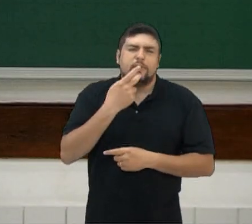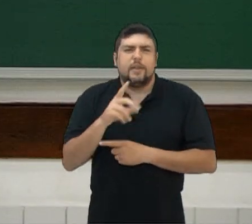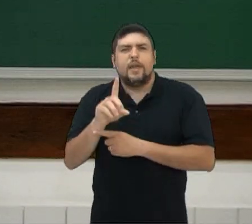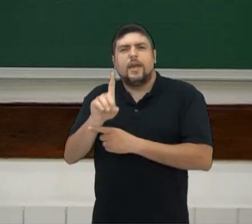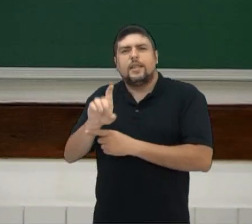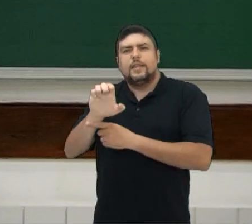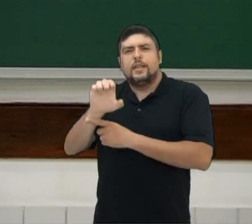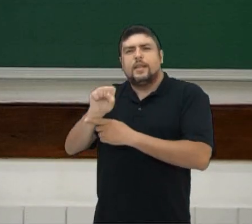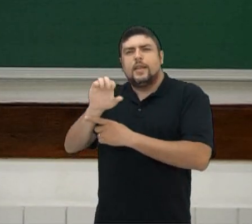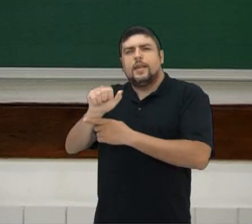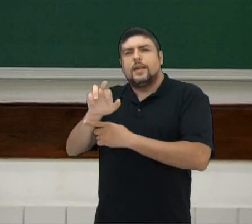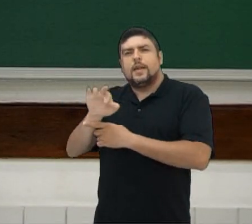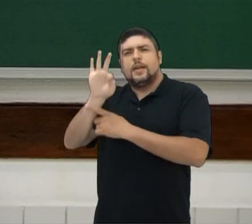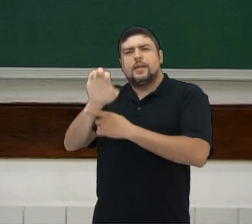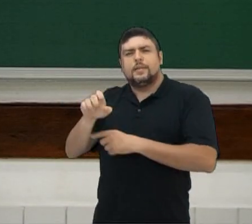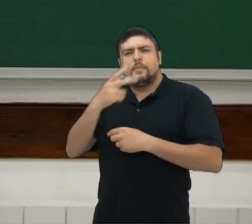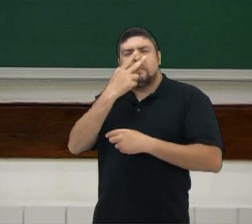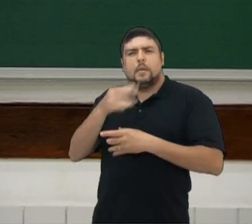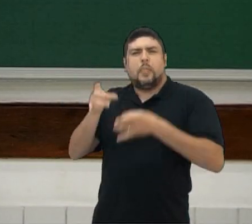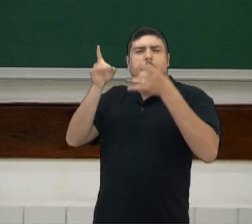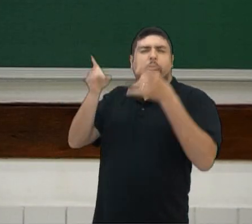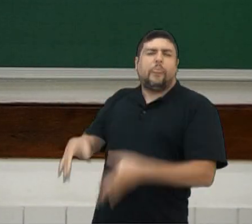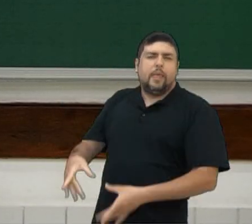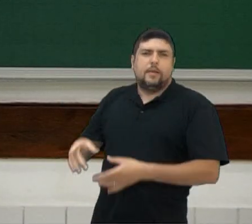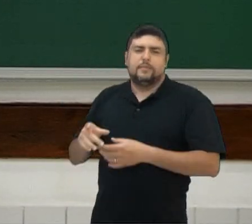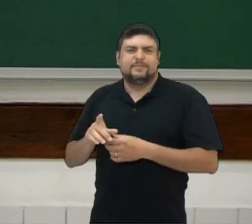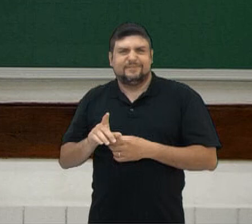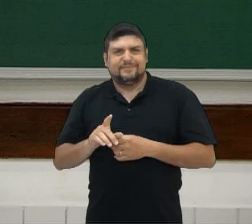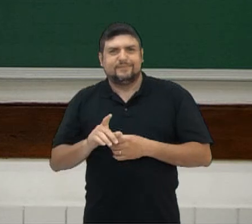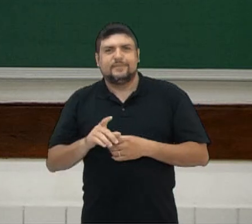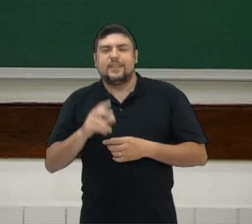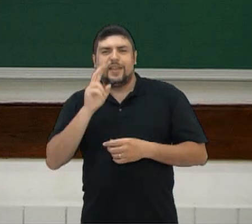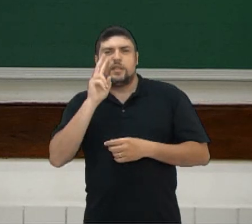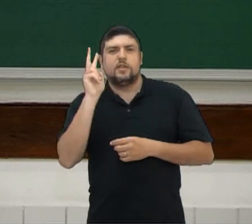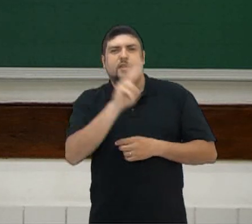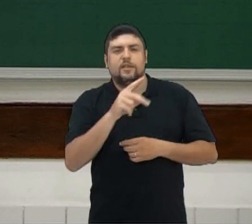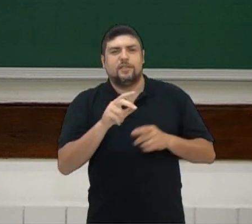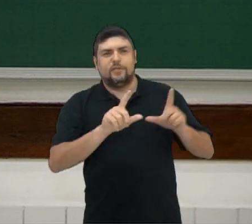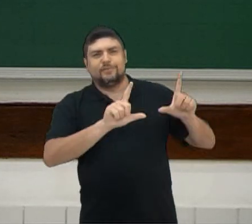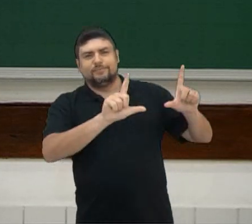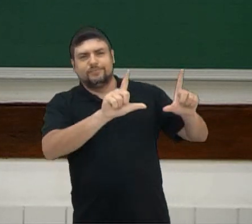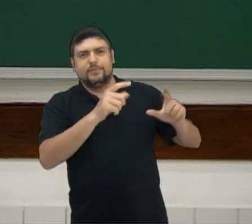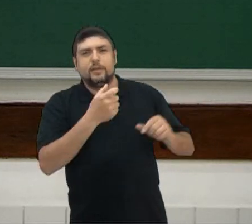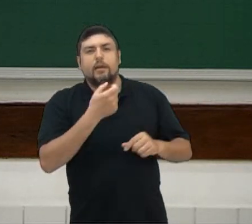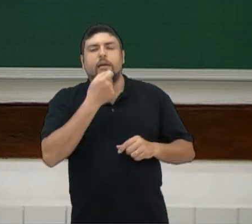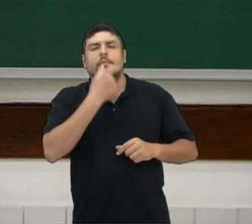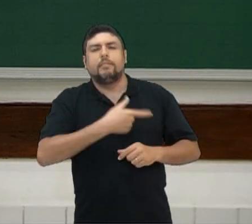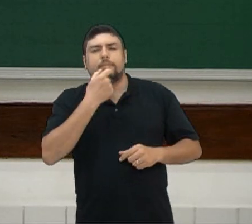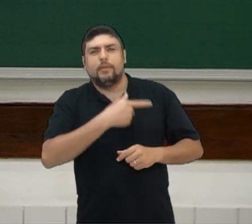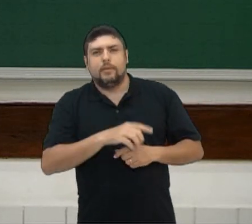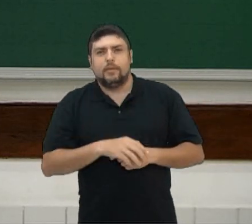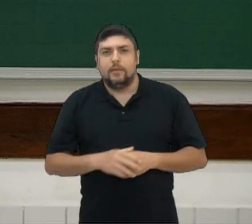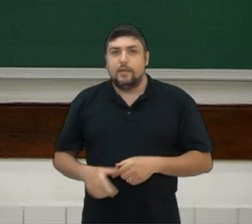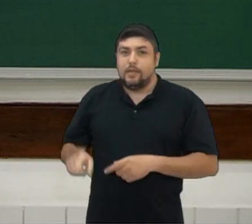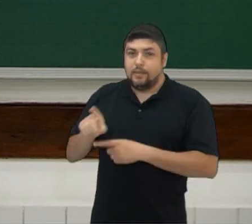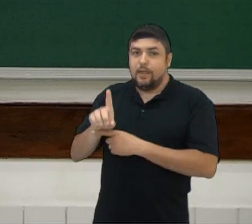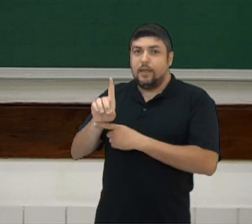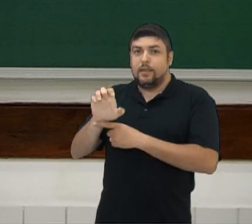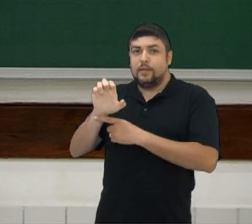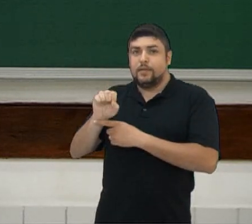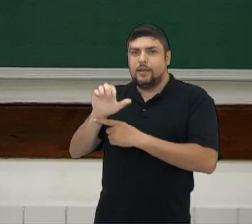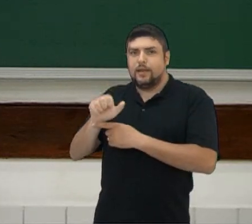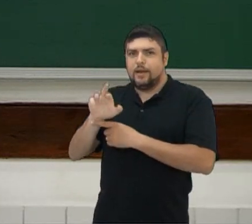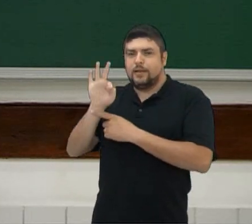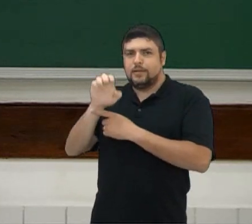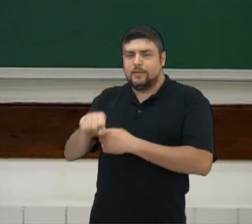Descartes. E eu vi um meme muito bom esses dias que dizia que o Descartes está muito chateado